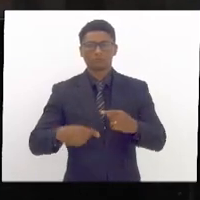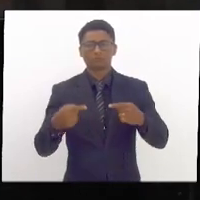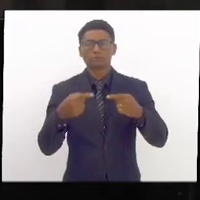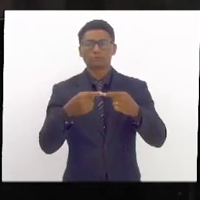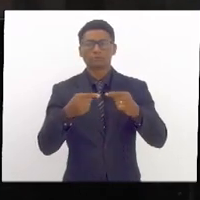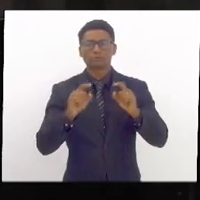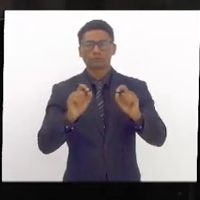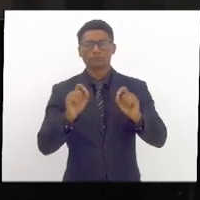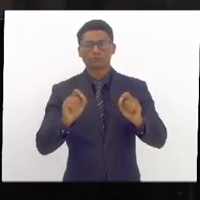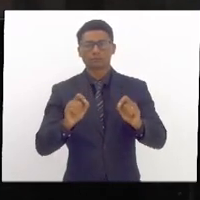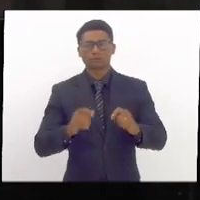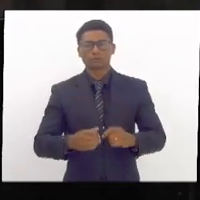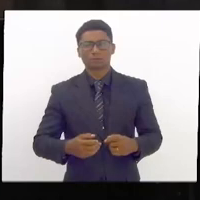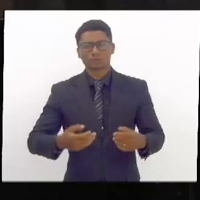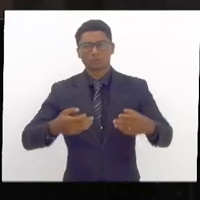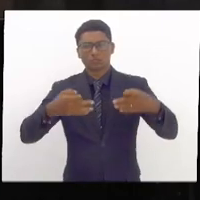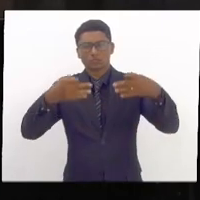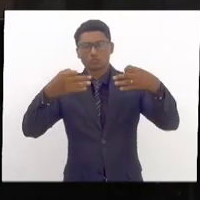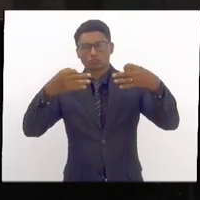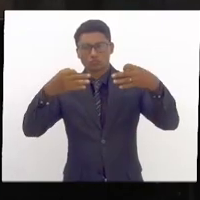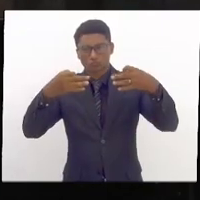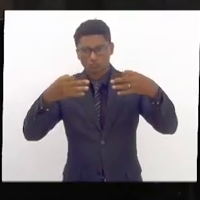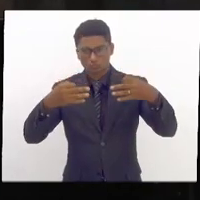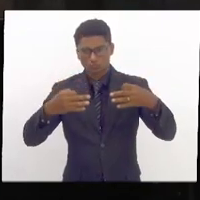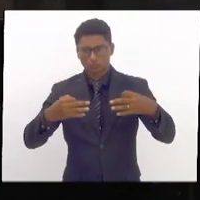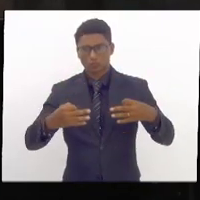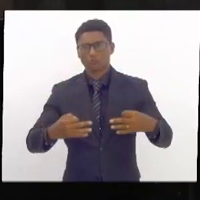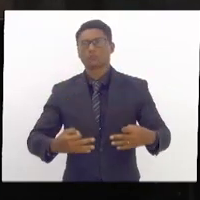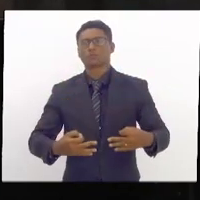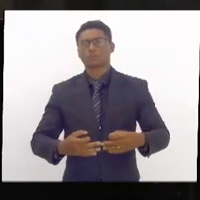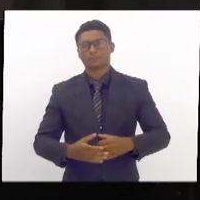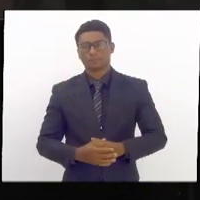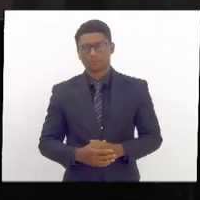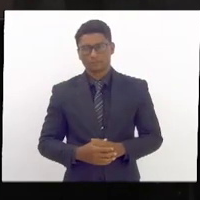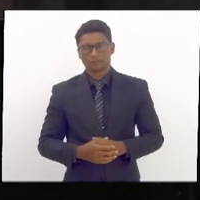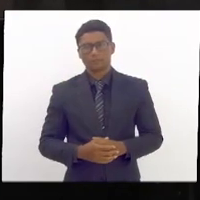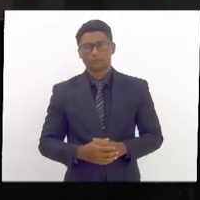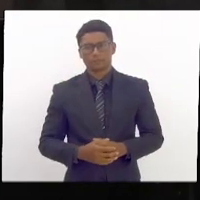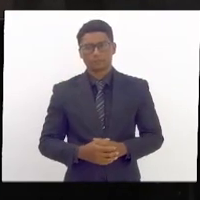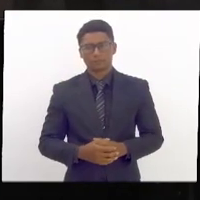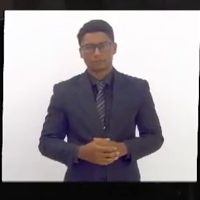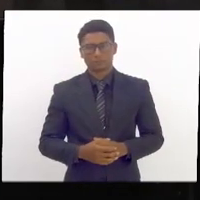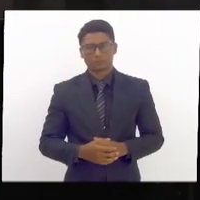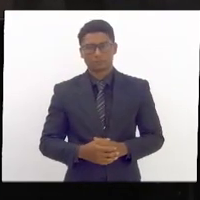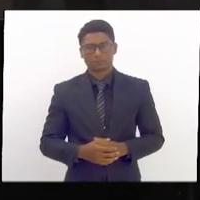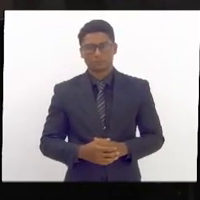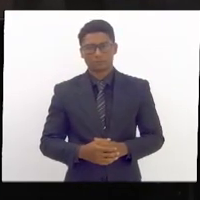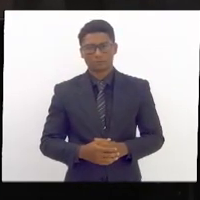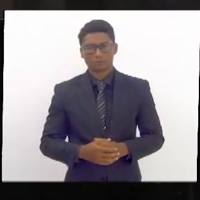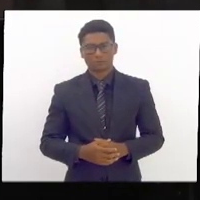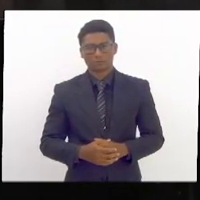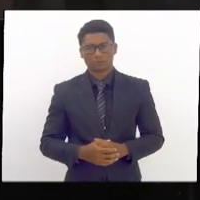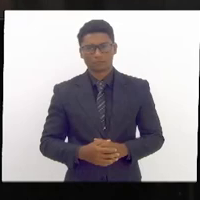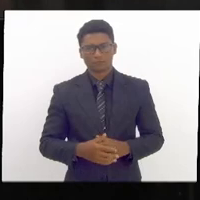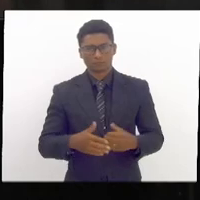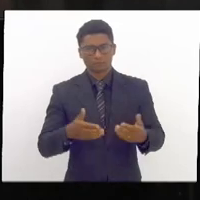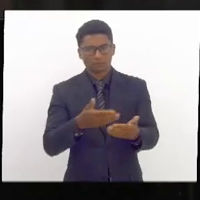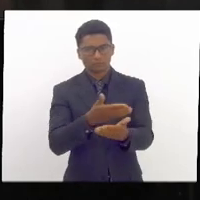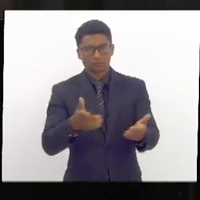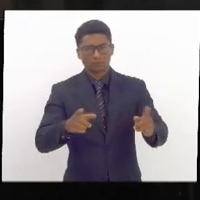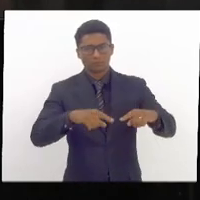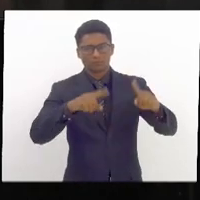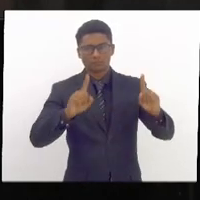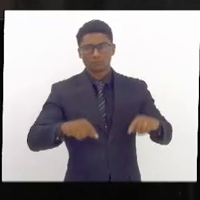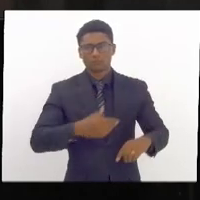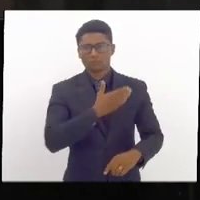uma justiça que deva se fazer em relação ao servidor público do Estado